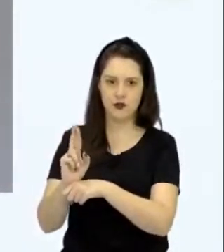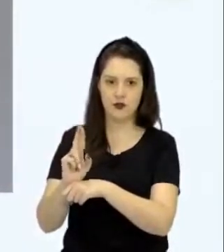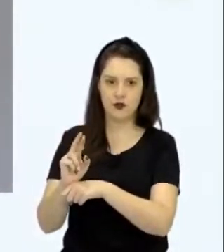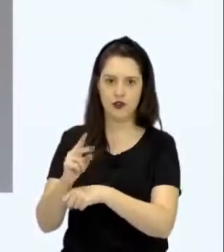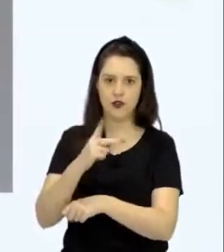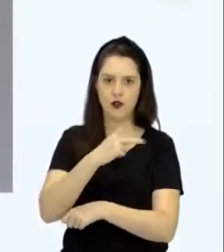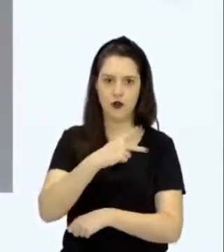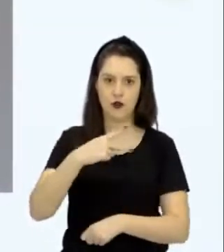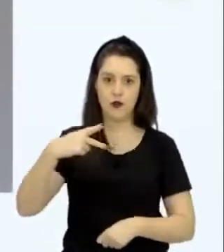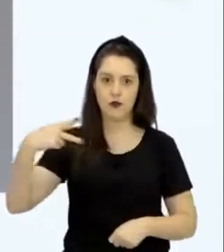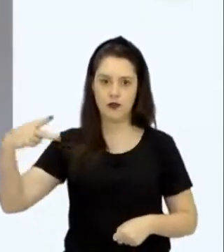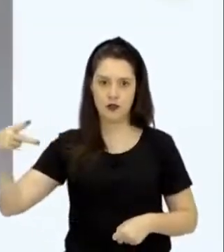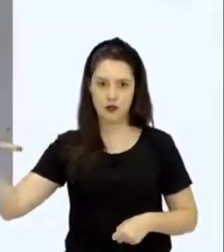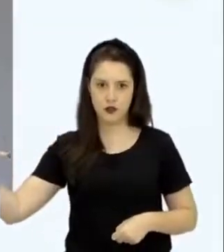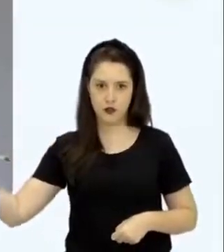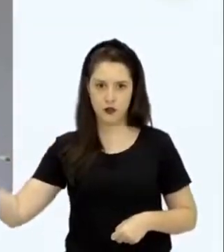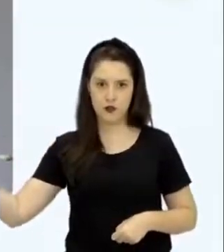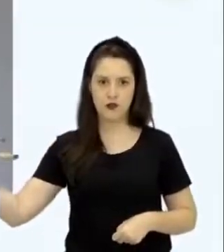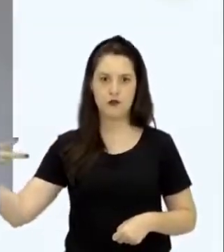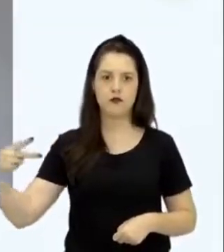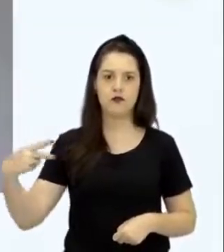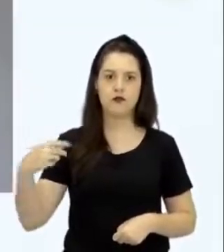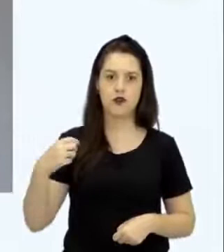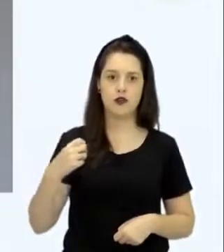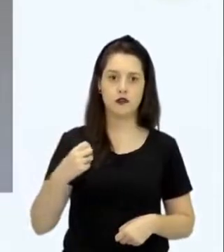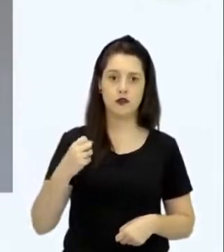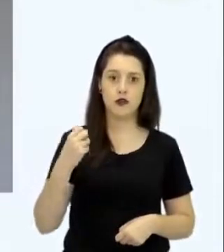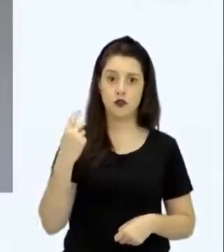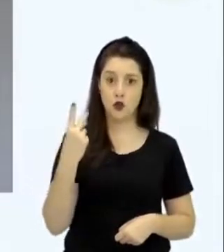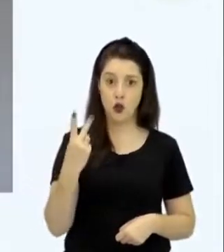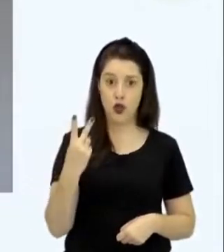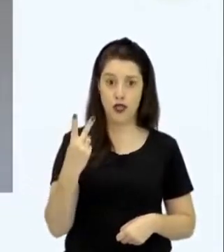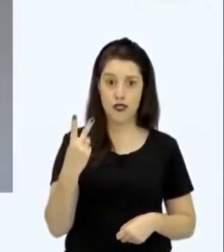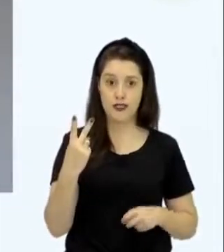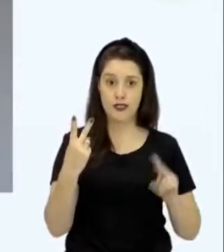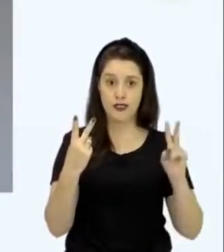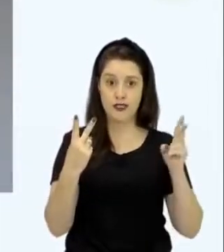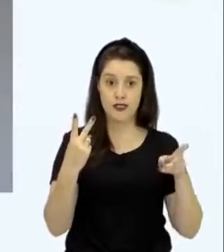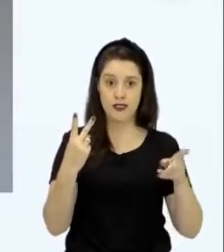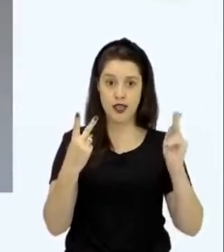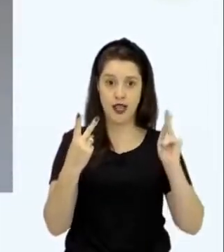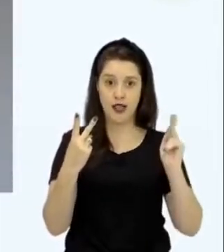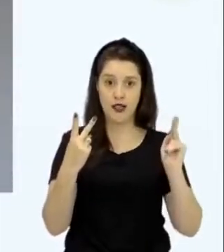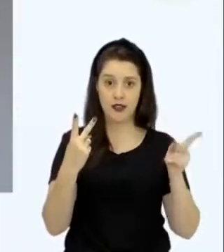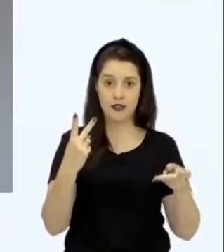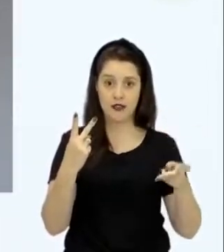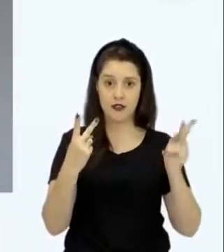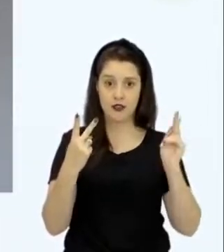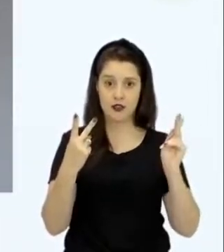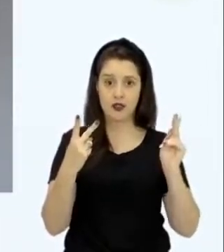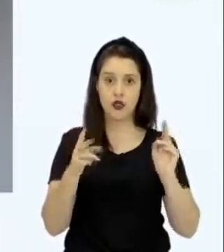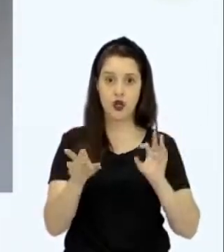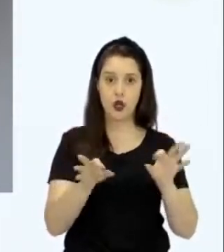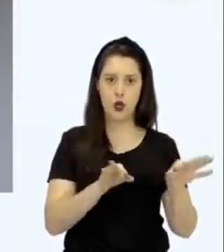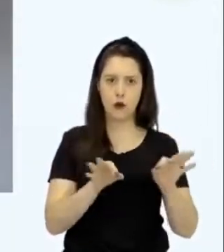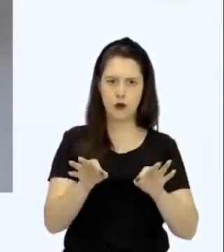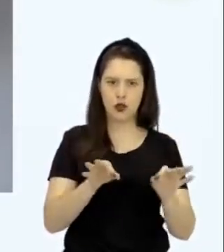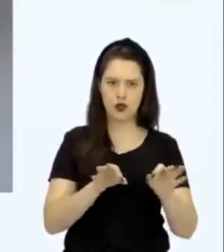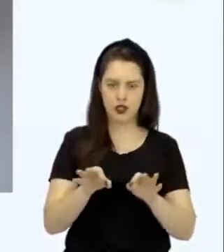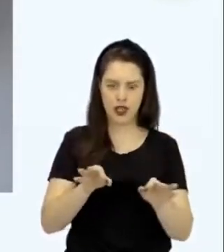o potenciômetro de 2K, como nós utilizamos no nosso projeto no